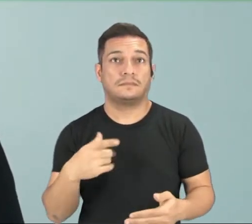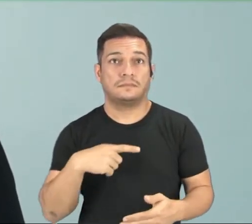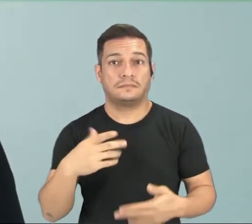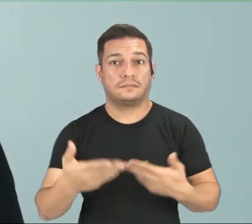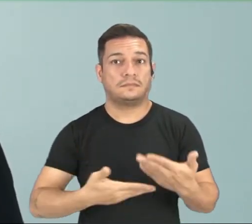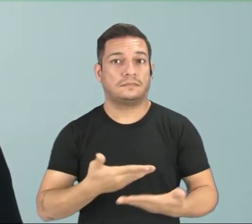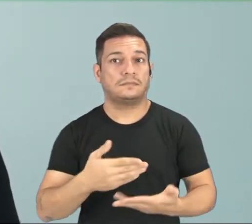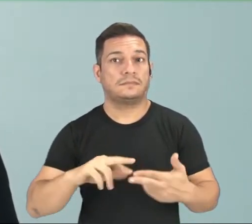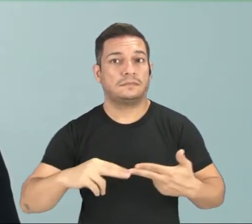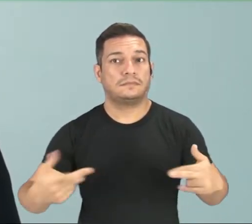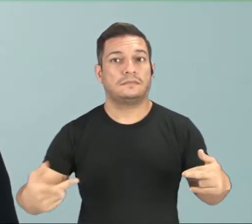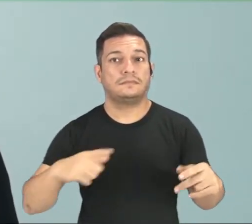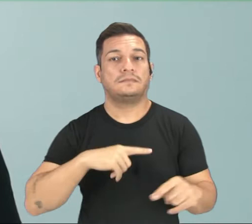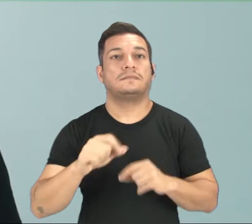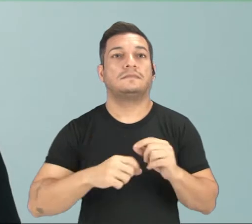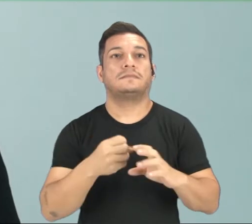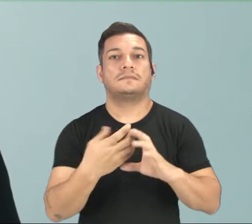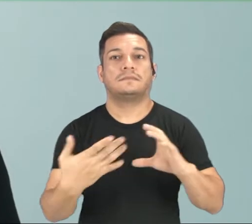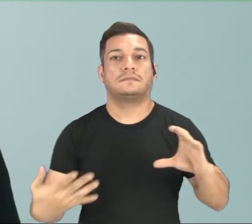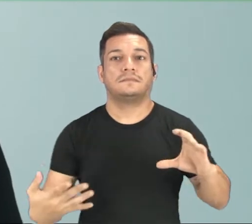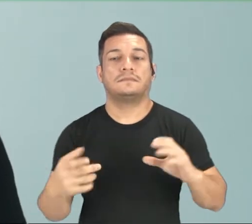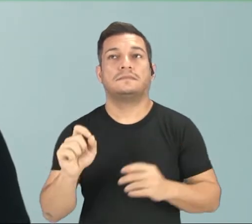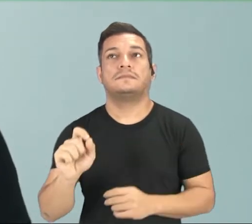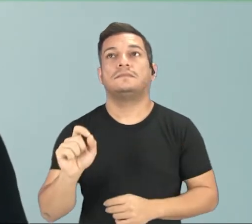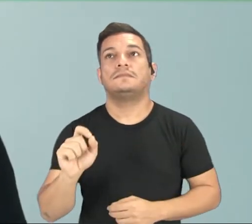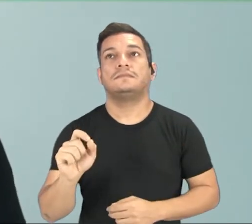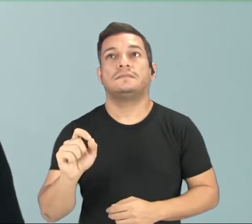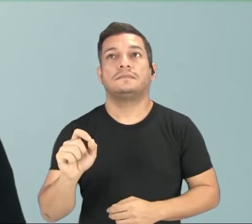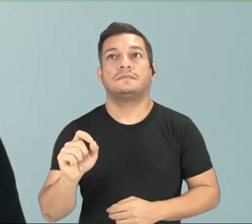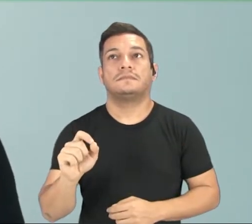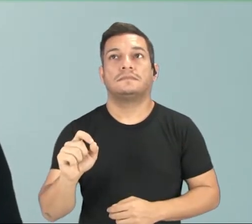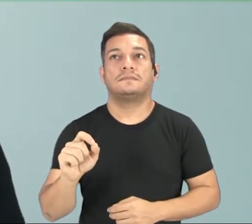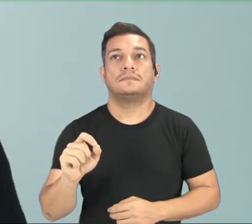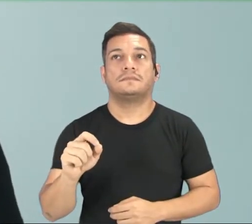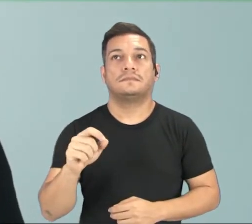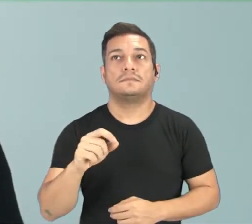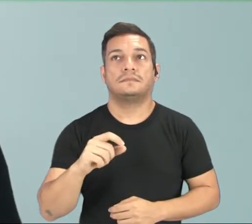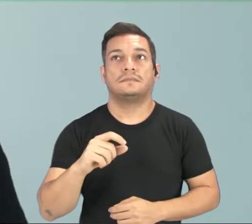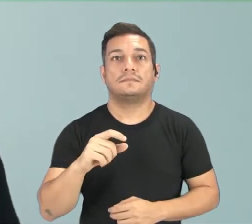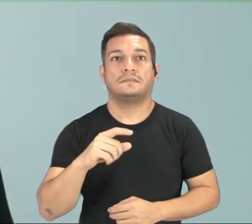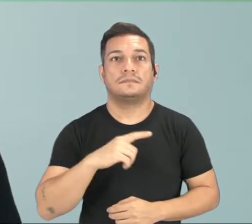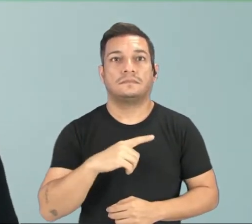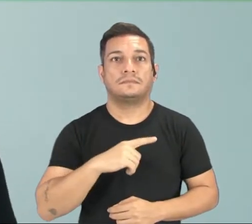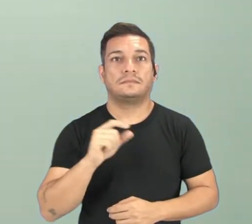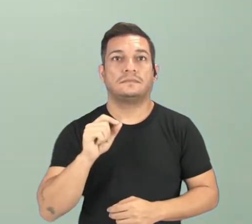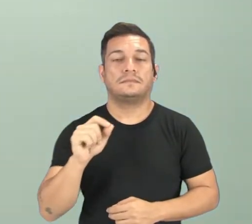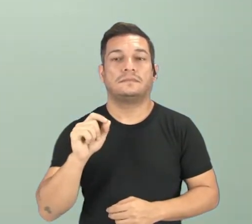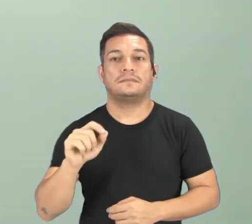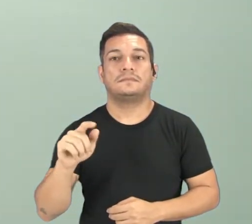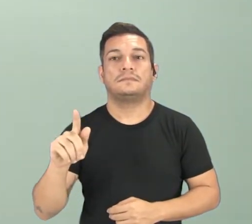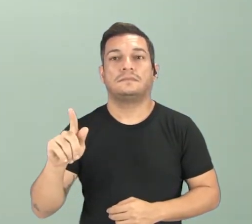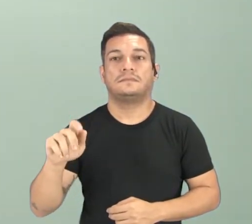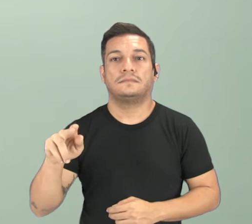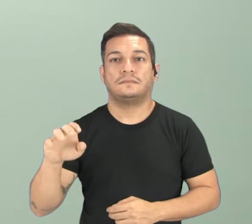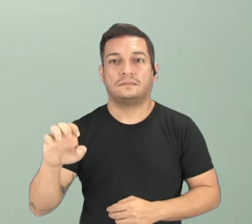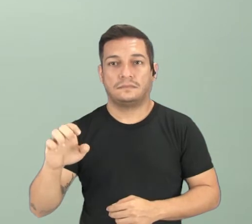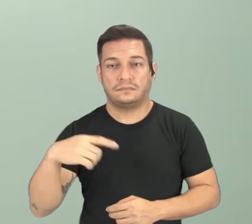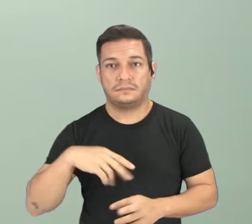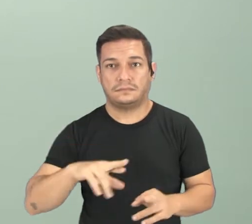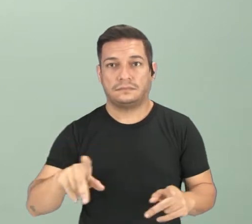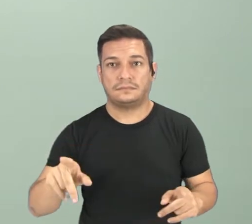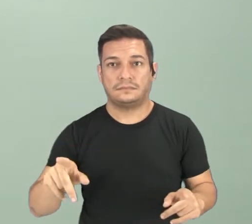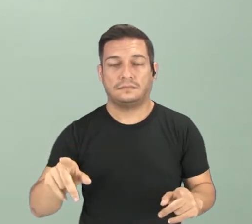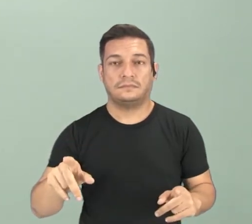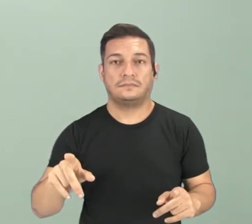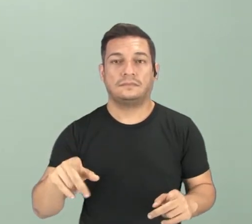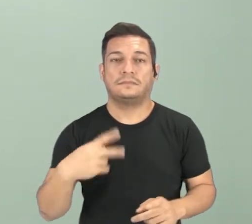interação gênica, eu tenho características, né? Eu tenho um alelo ou então um gene